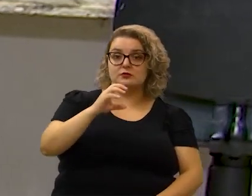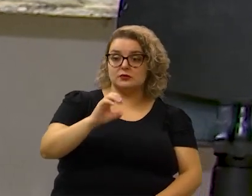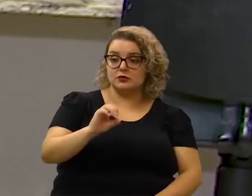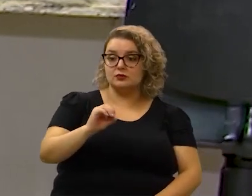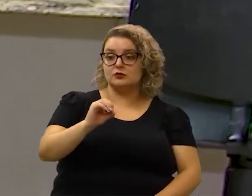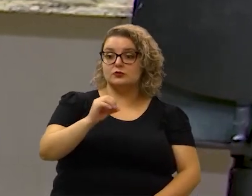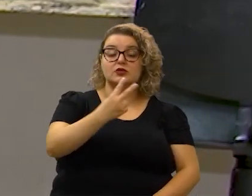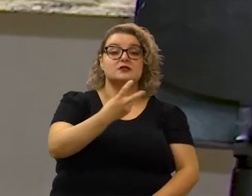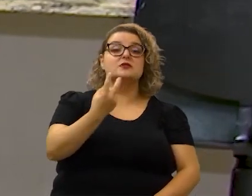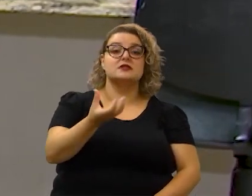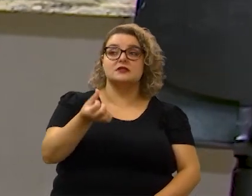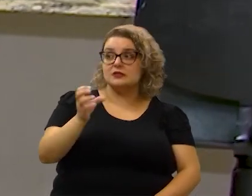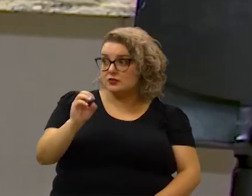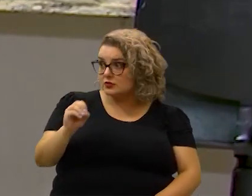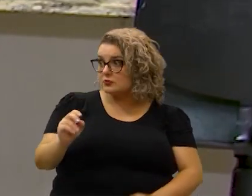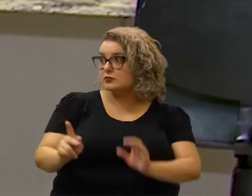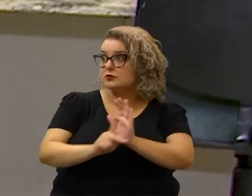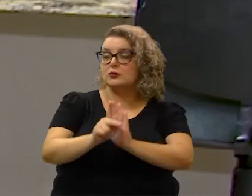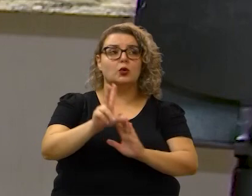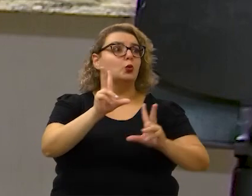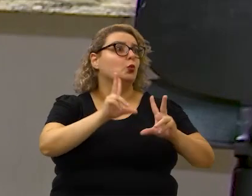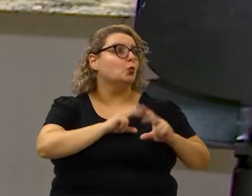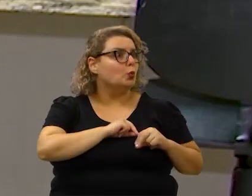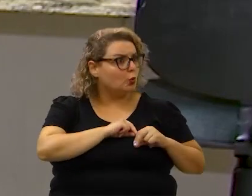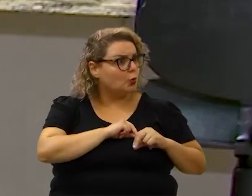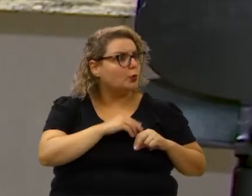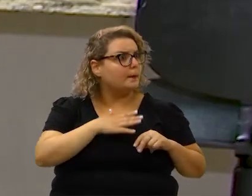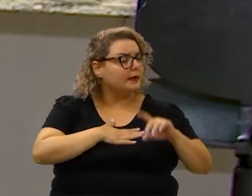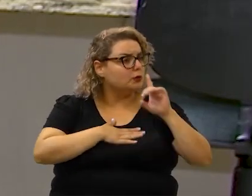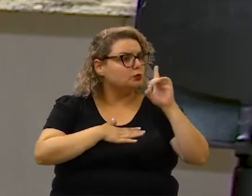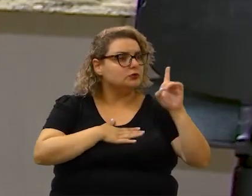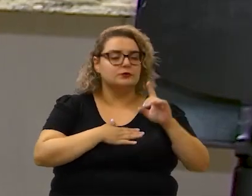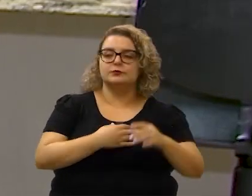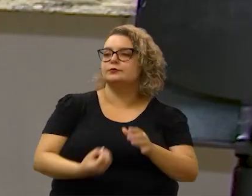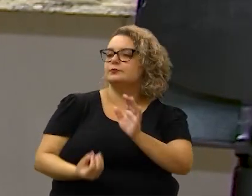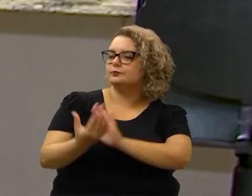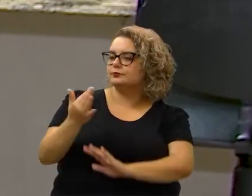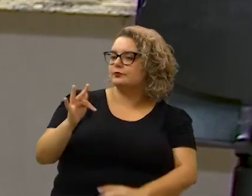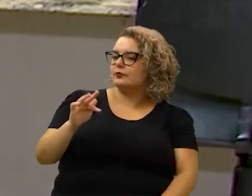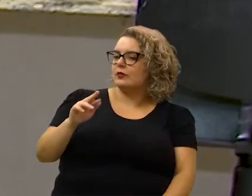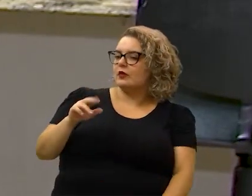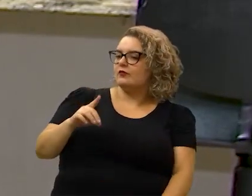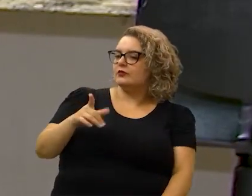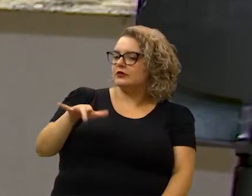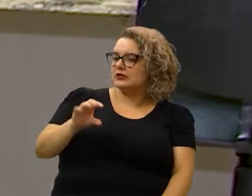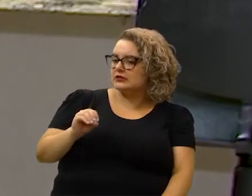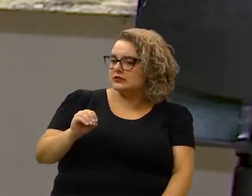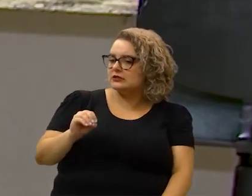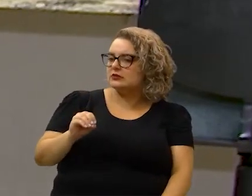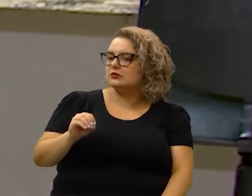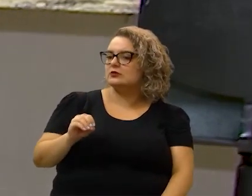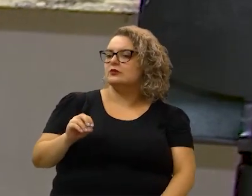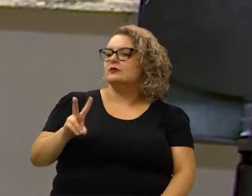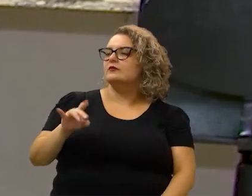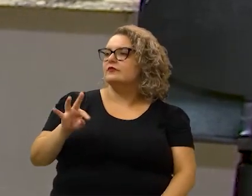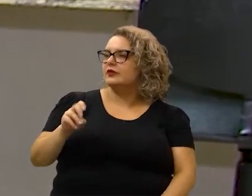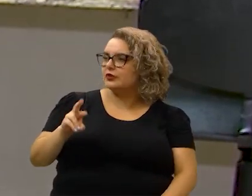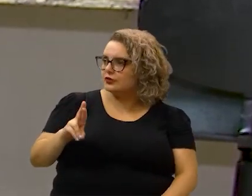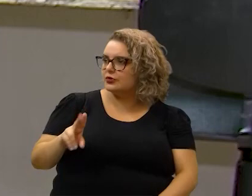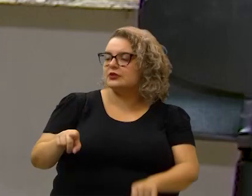projetos apresentados. Meu Deus! E foi co-realizado esse ano pela Fundação Victor Tivita e pelo Instituto